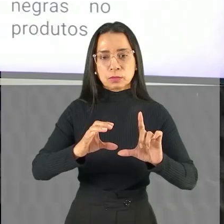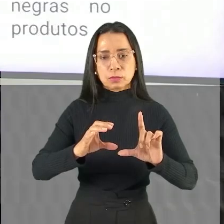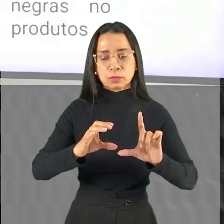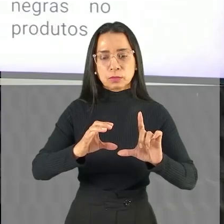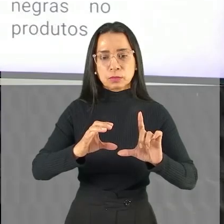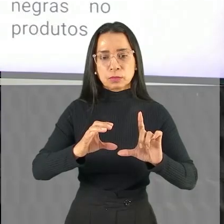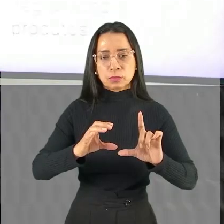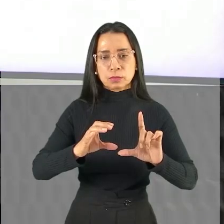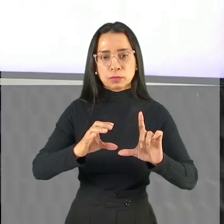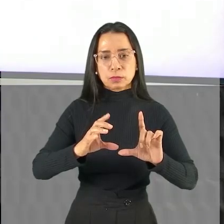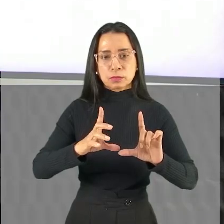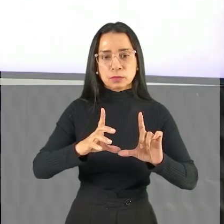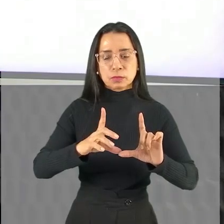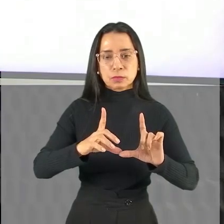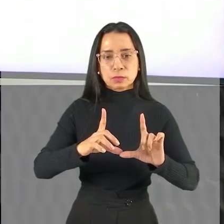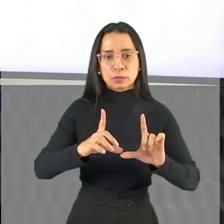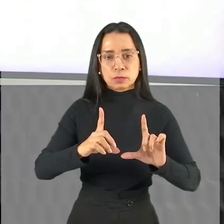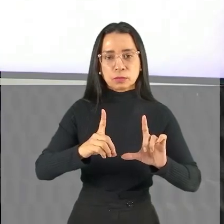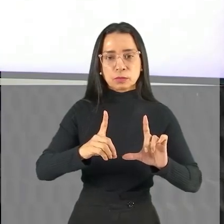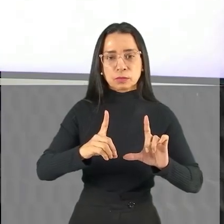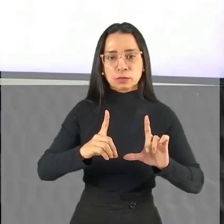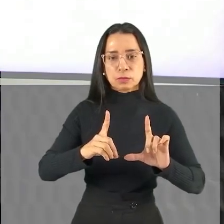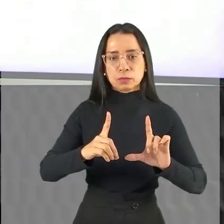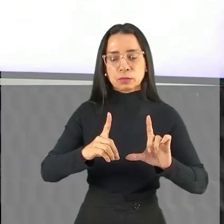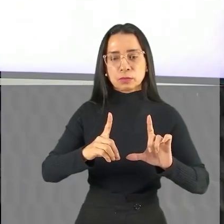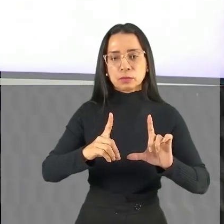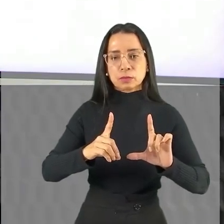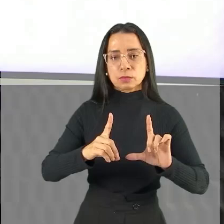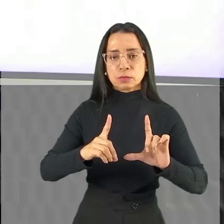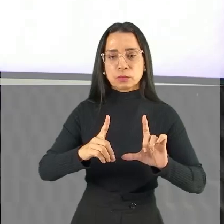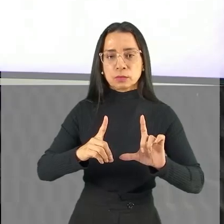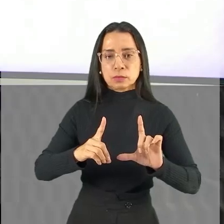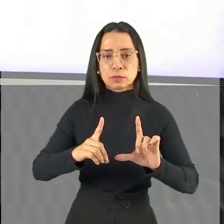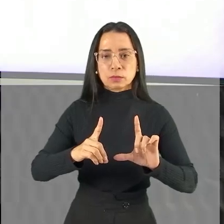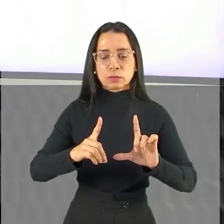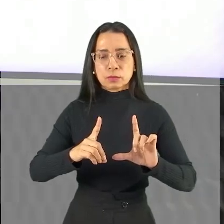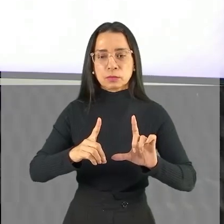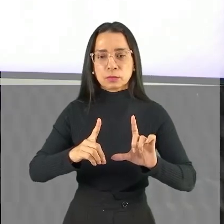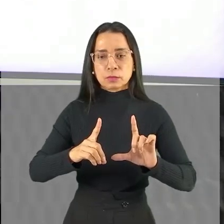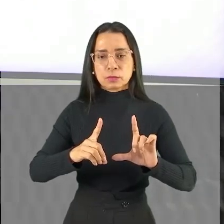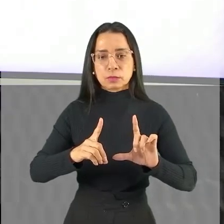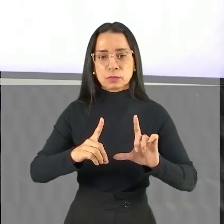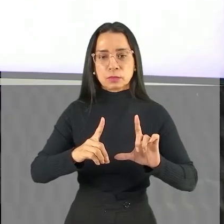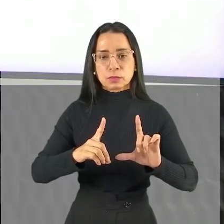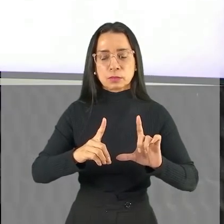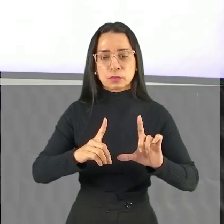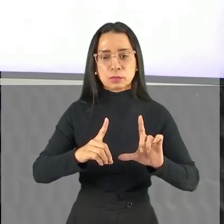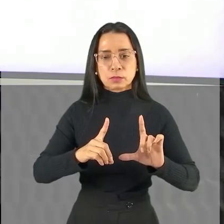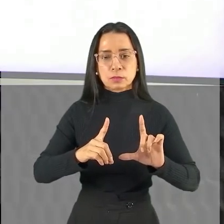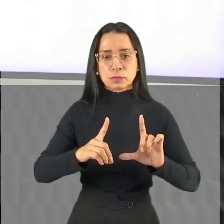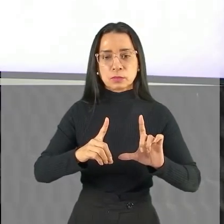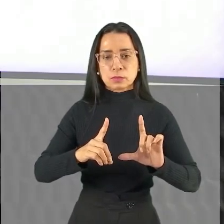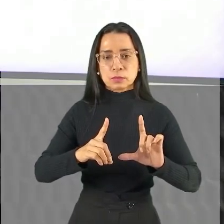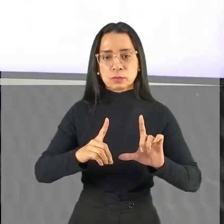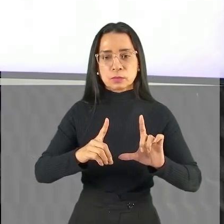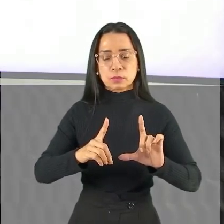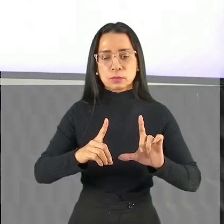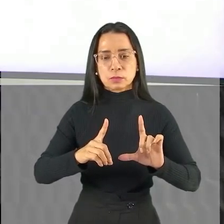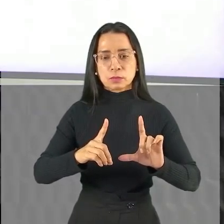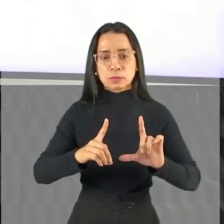produtos e alimentos. A letra D, dissolução dos hábitos culturais trazidos, né, do continente de origem